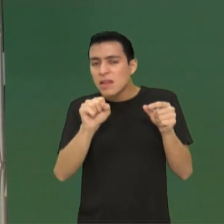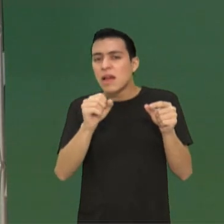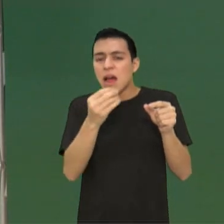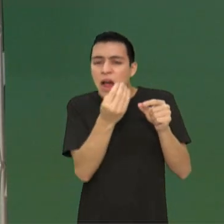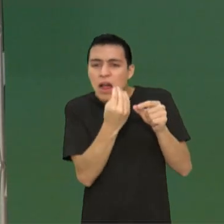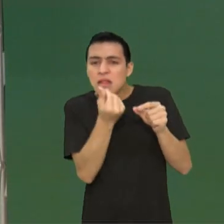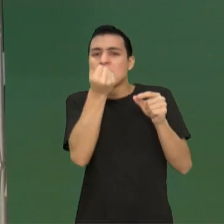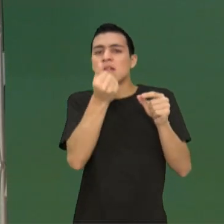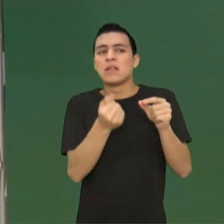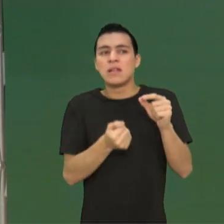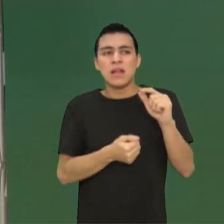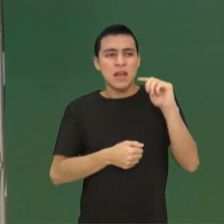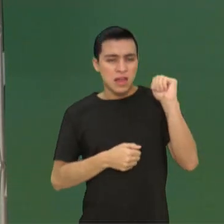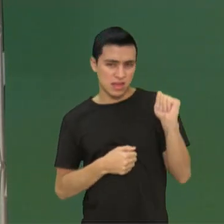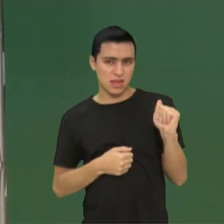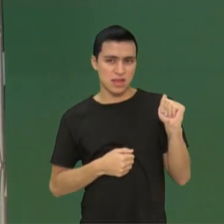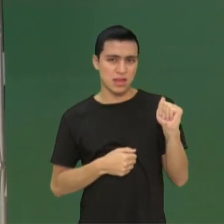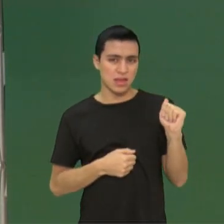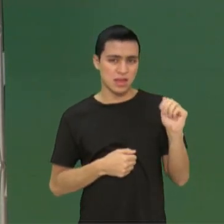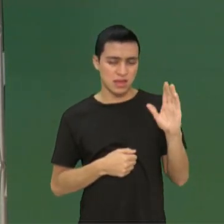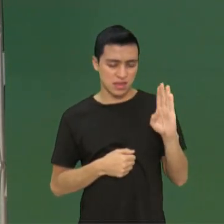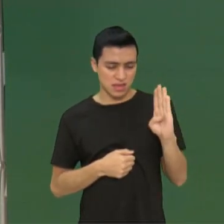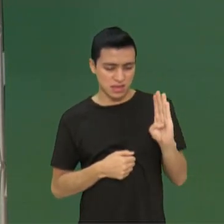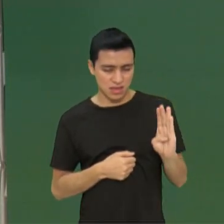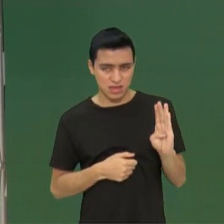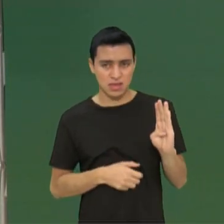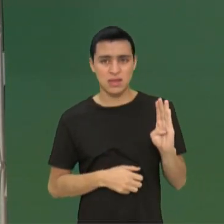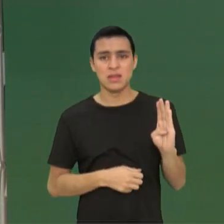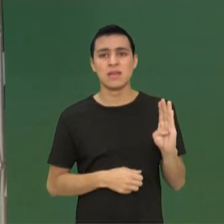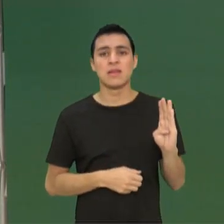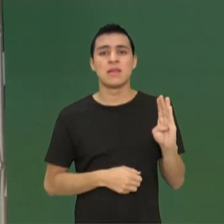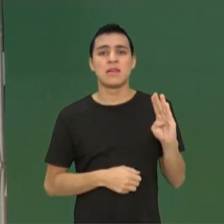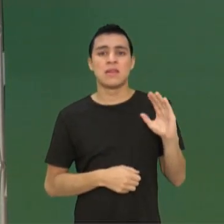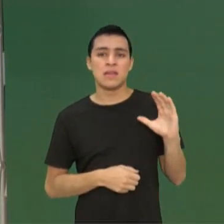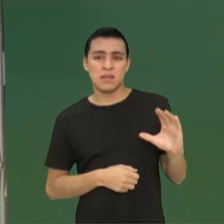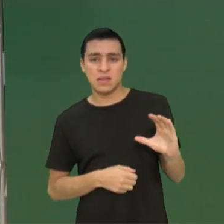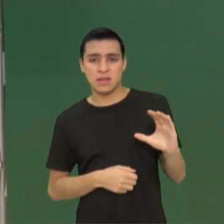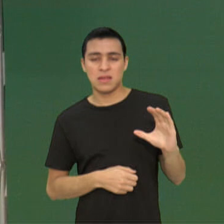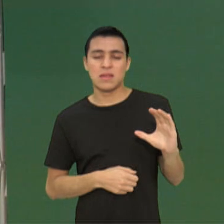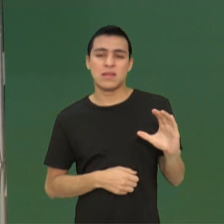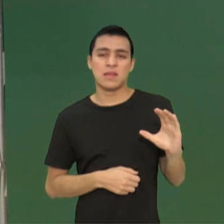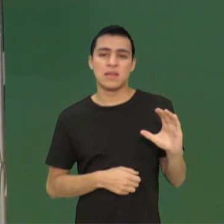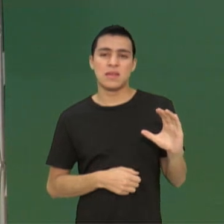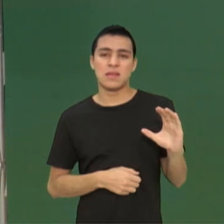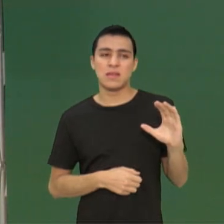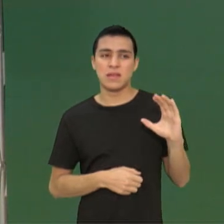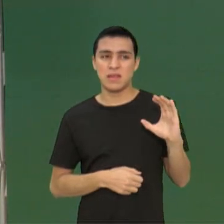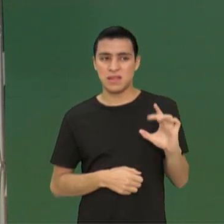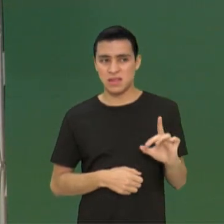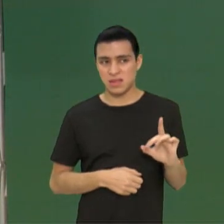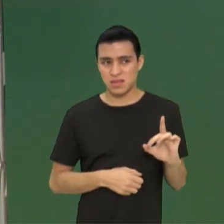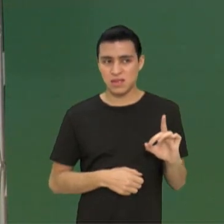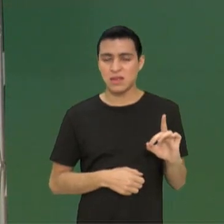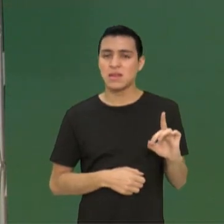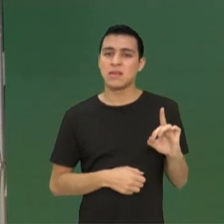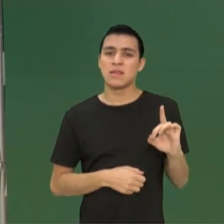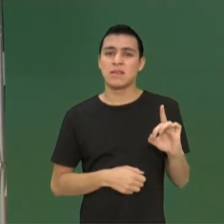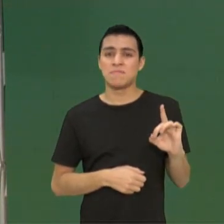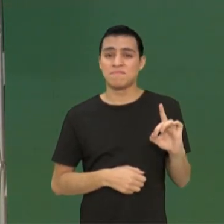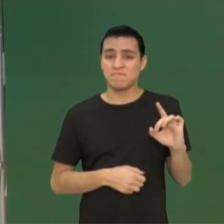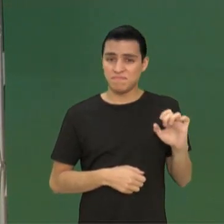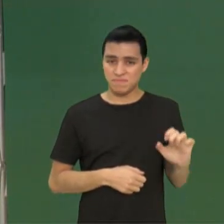A, retículo endoplasmático. B, centríolo. C, vacúolo.